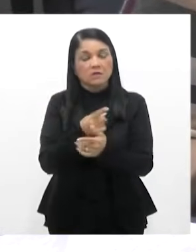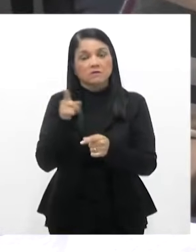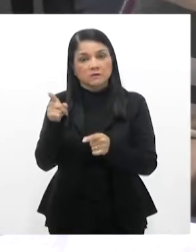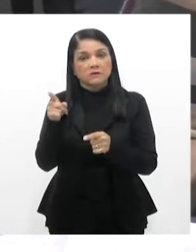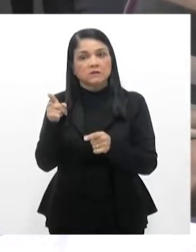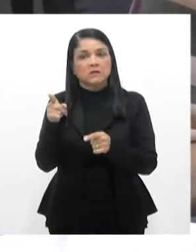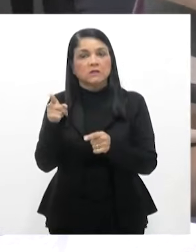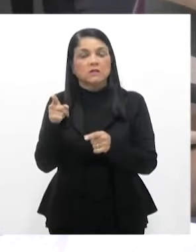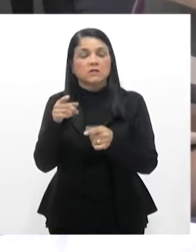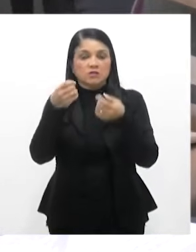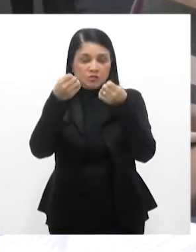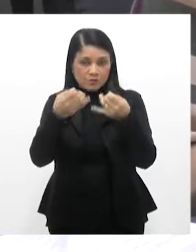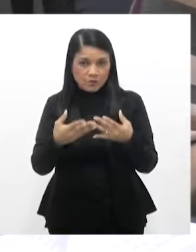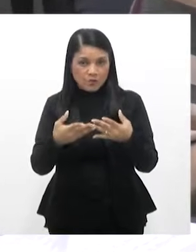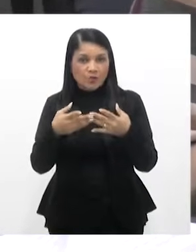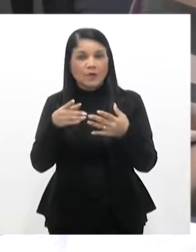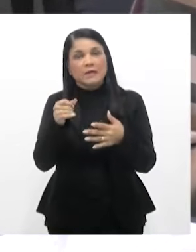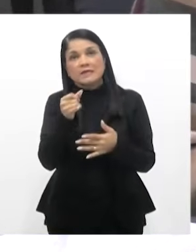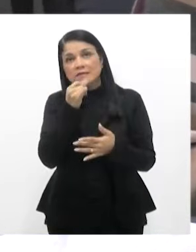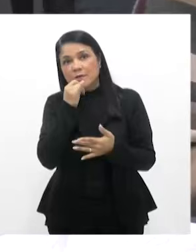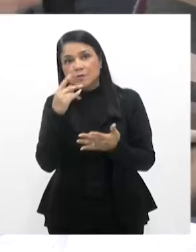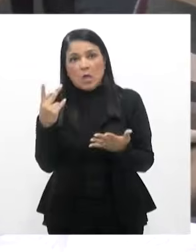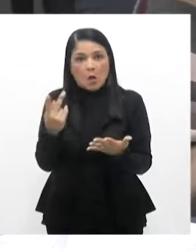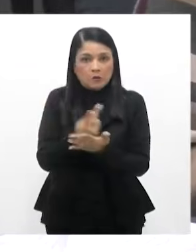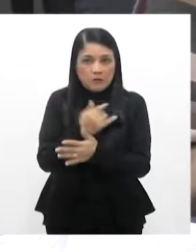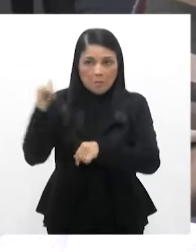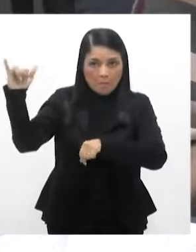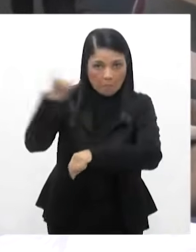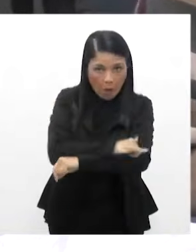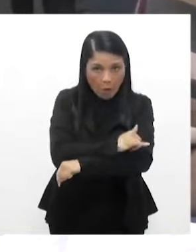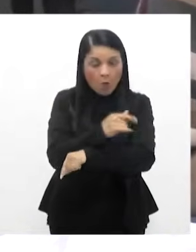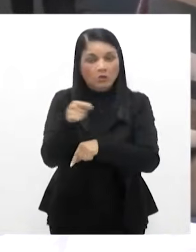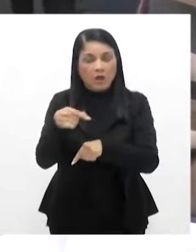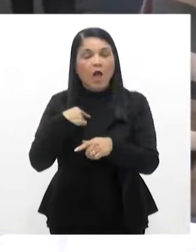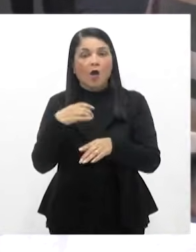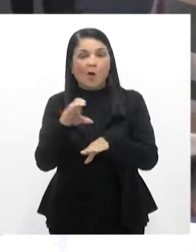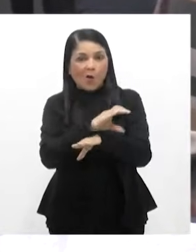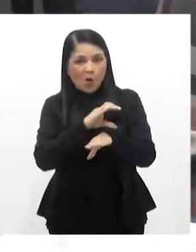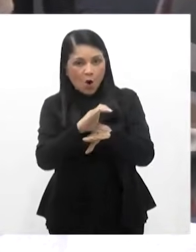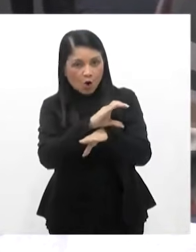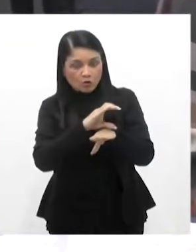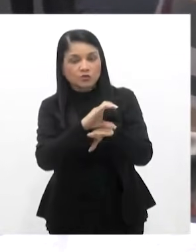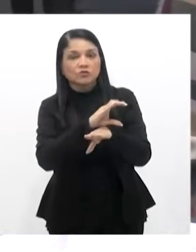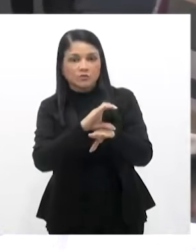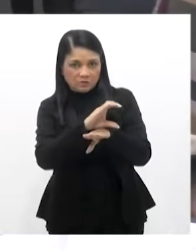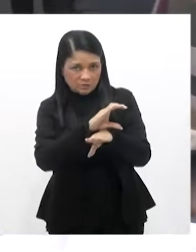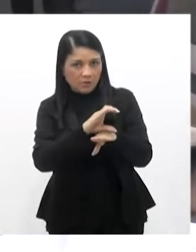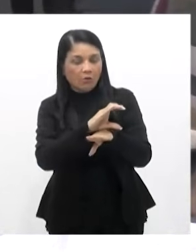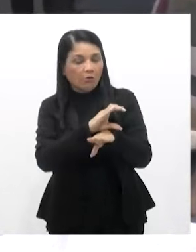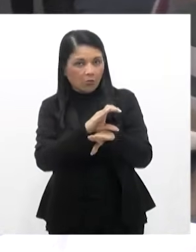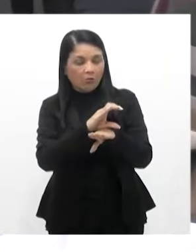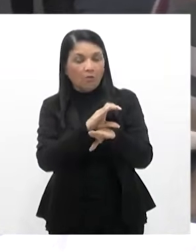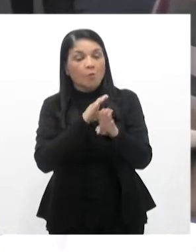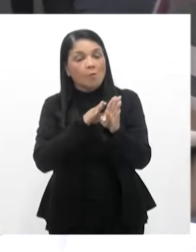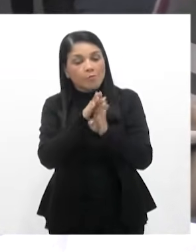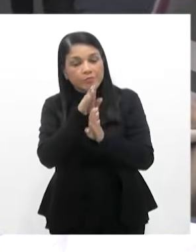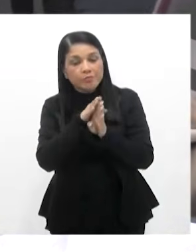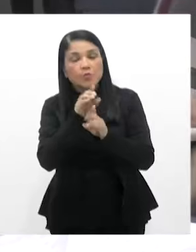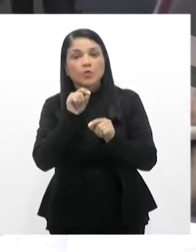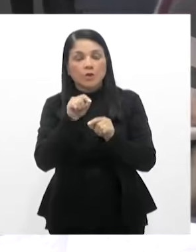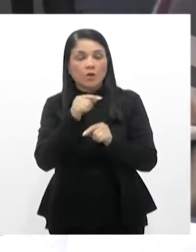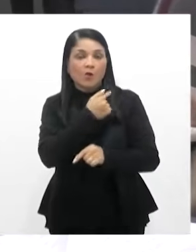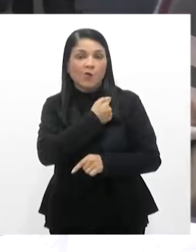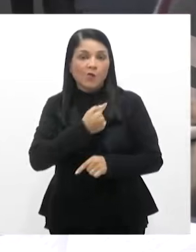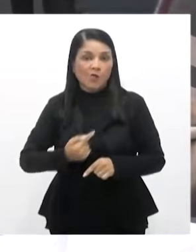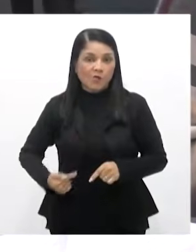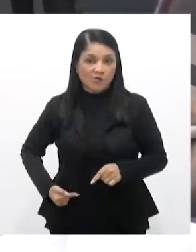o caso específico de um acidente. Até porque a própria Constituição aconselha que, quando o